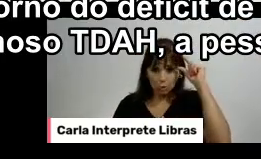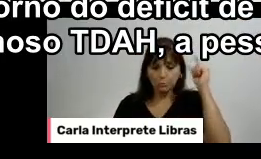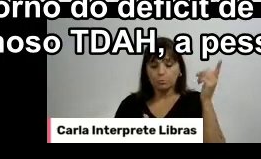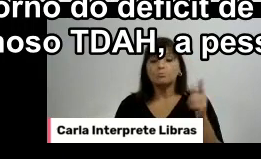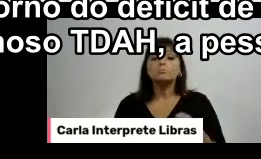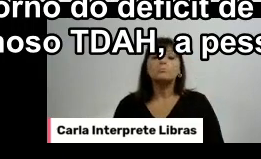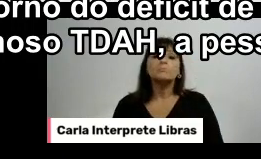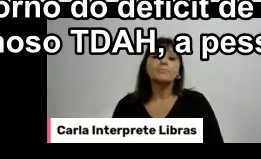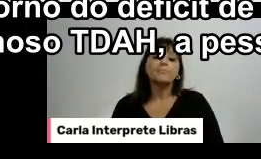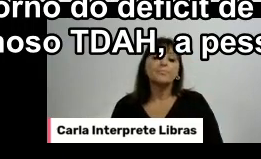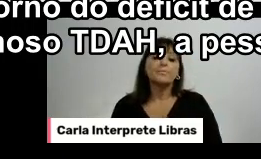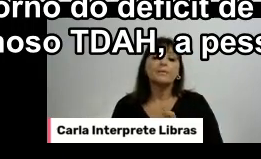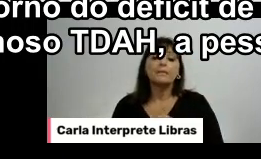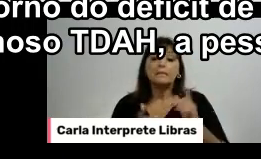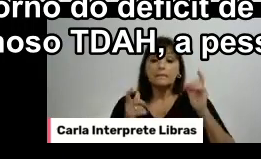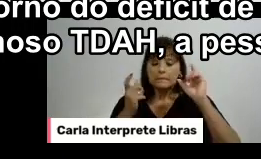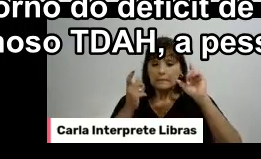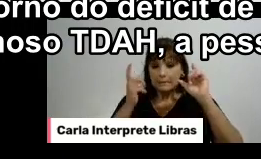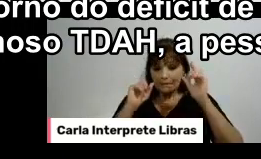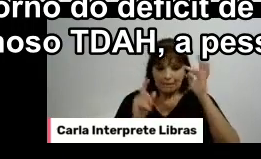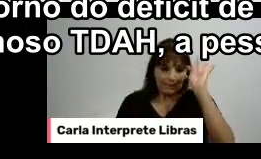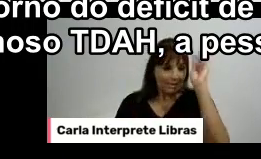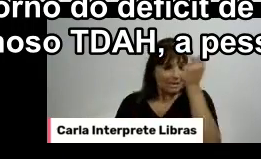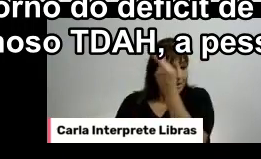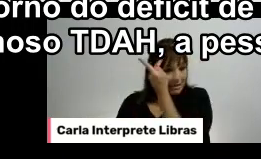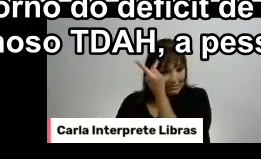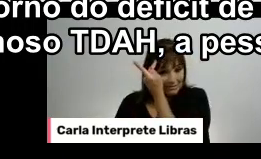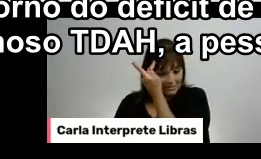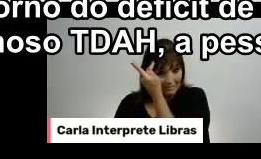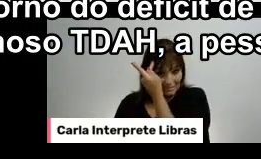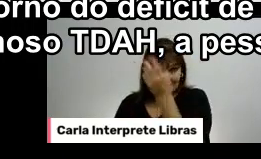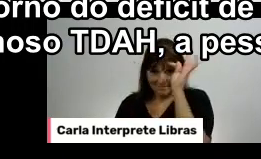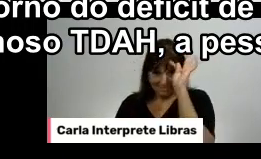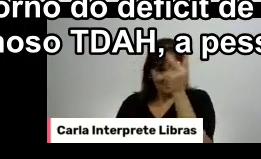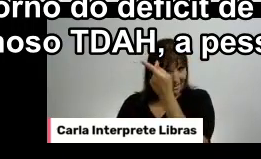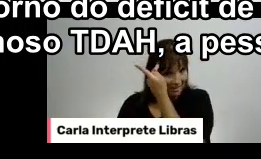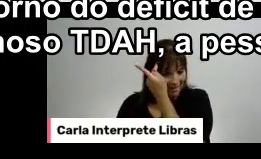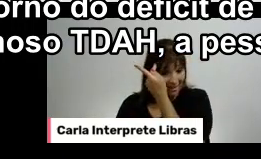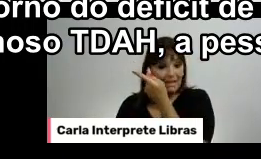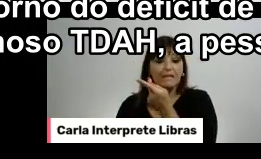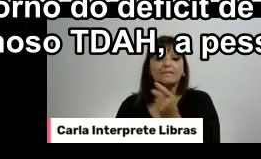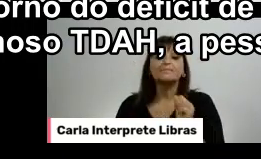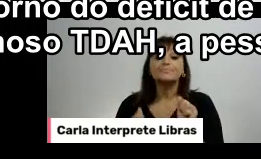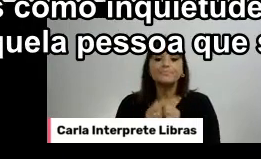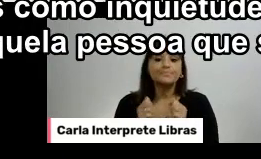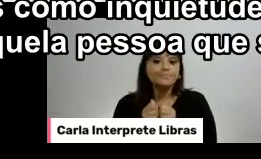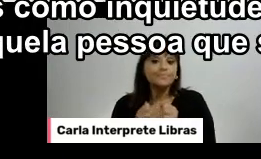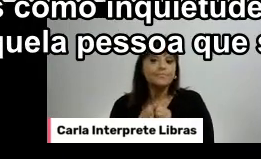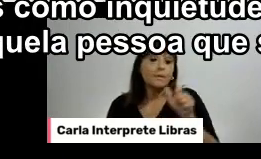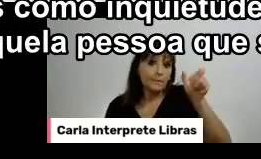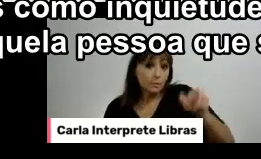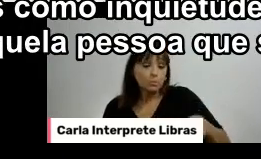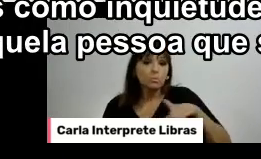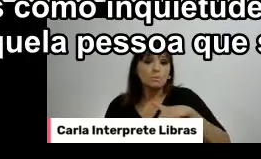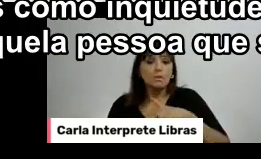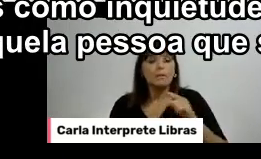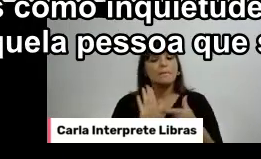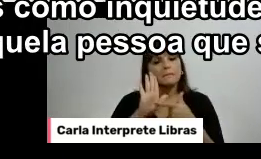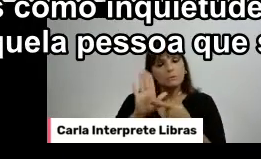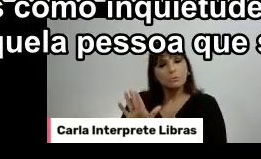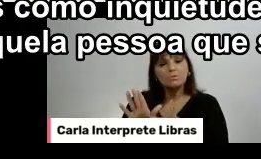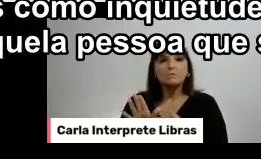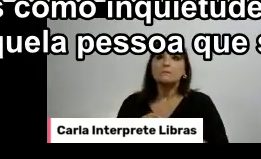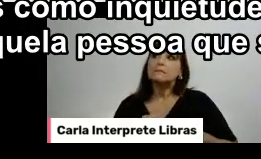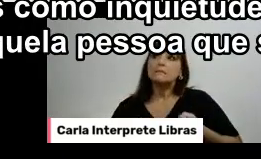transtorno do déficit de atenção com hiperatividade, o famoso TDAH, A pessoa com TDAH apresenta sintomas como